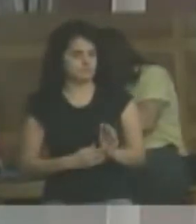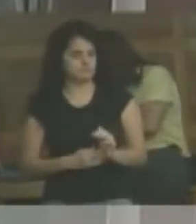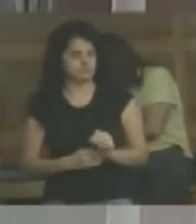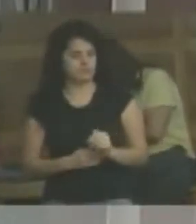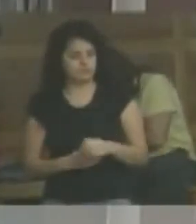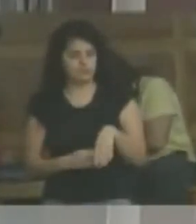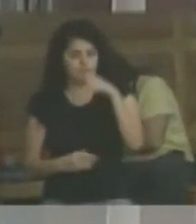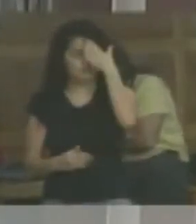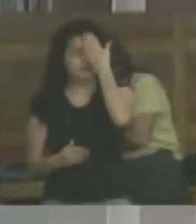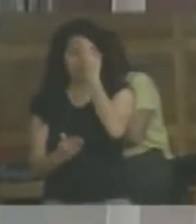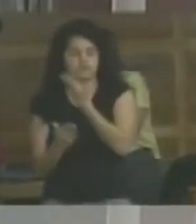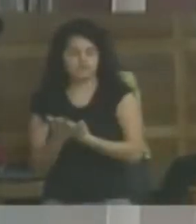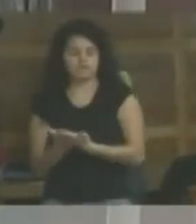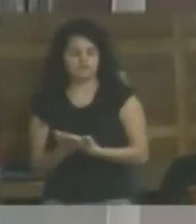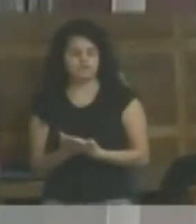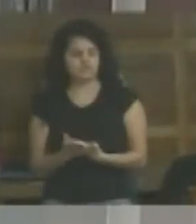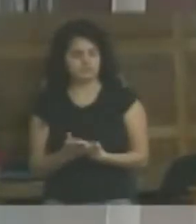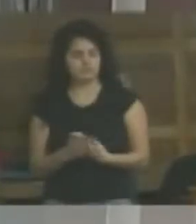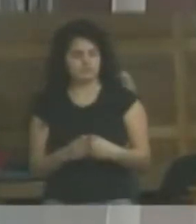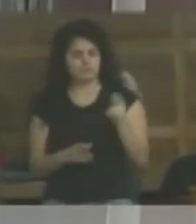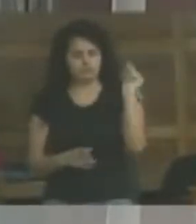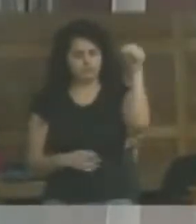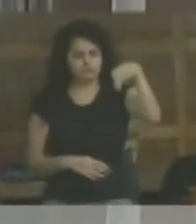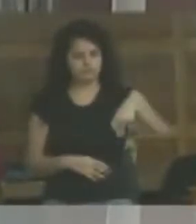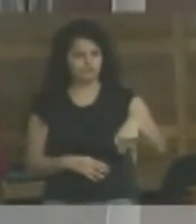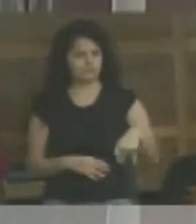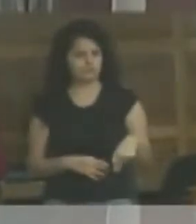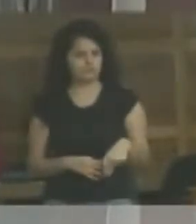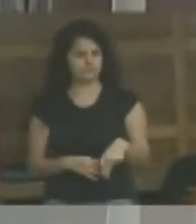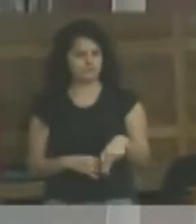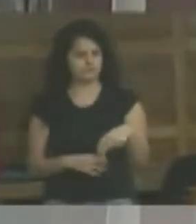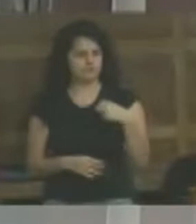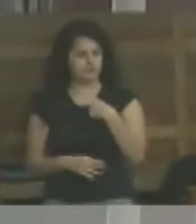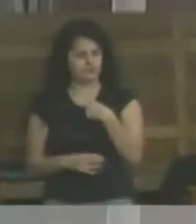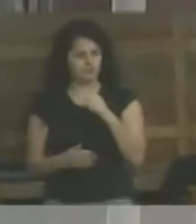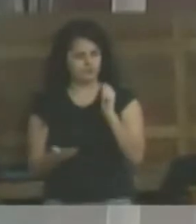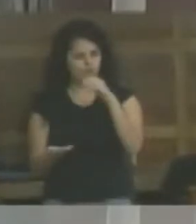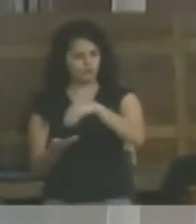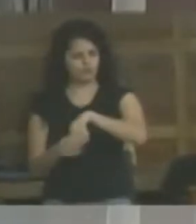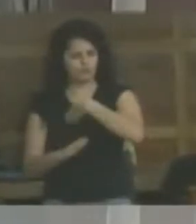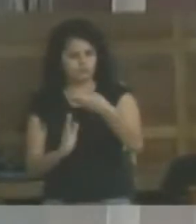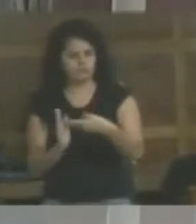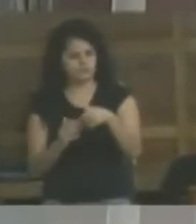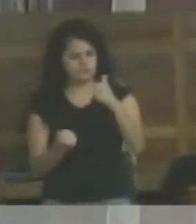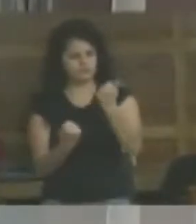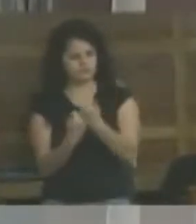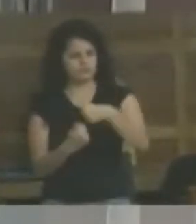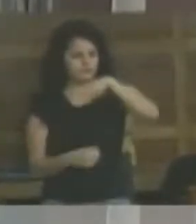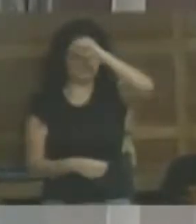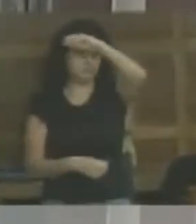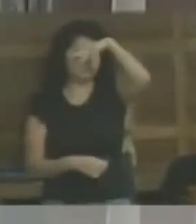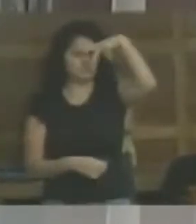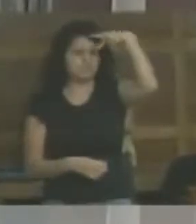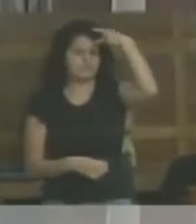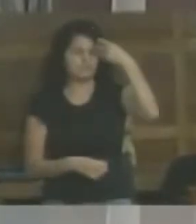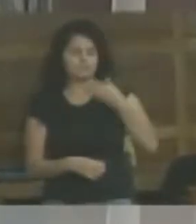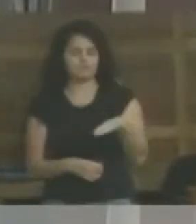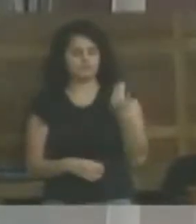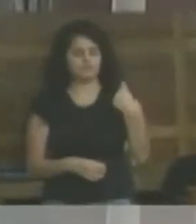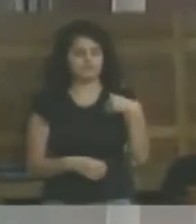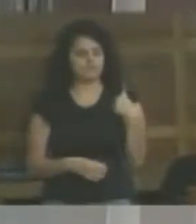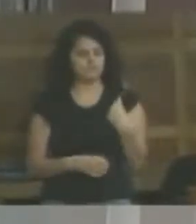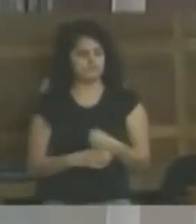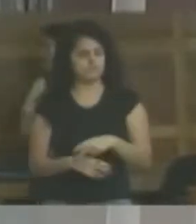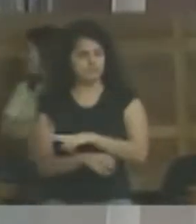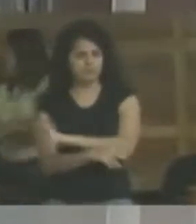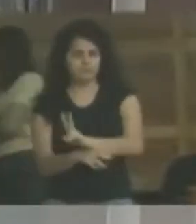acreditar. Nunca, nunca, e aí eu boto toda a assessoria do nosso vice-prefeito, né, antigo vice-prefeito, para